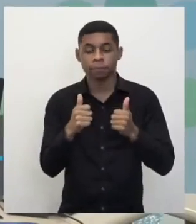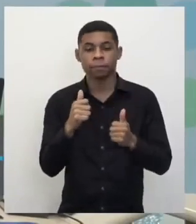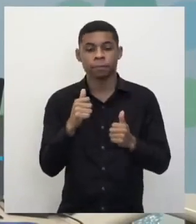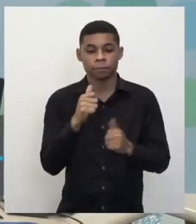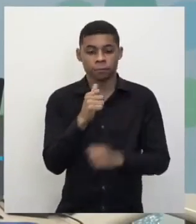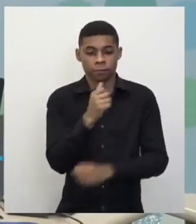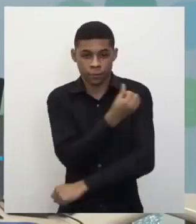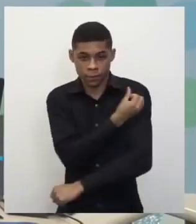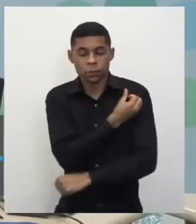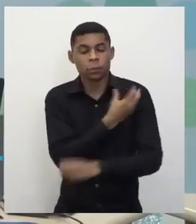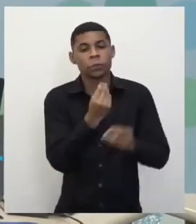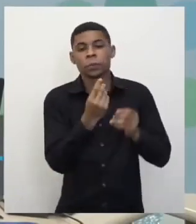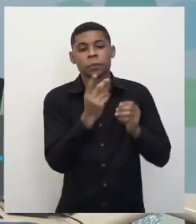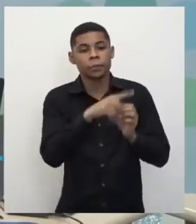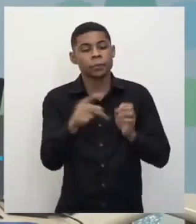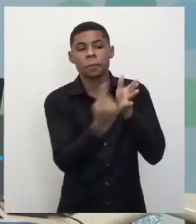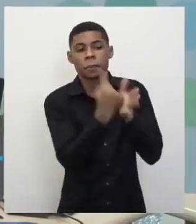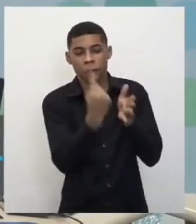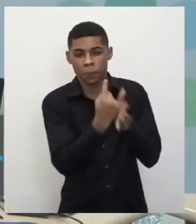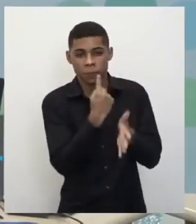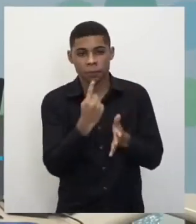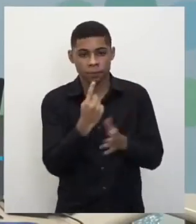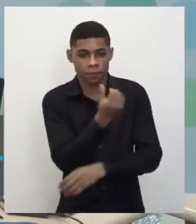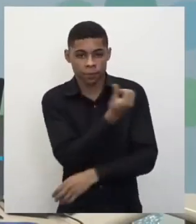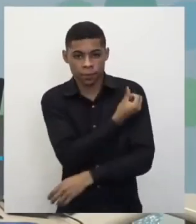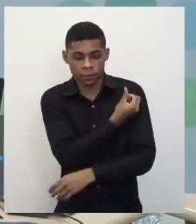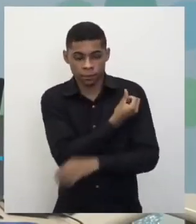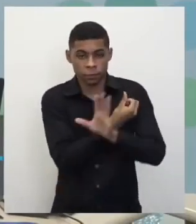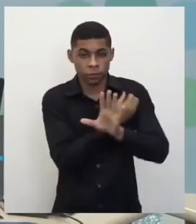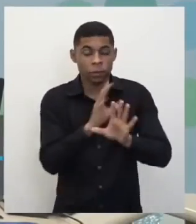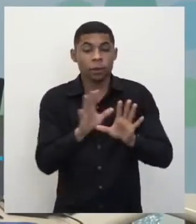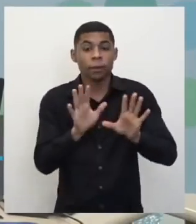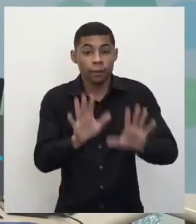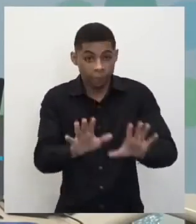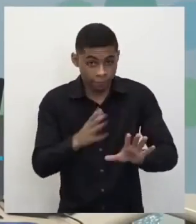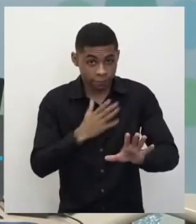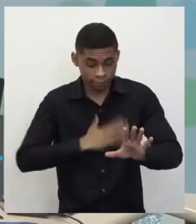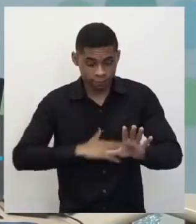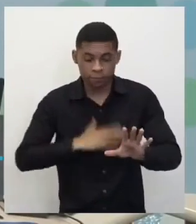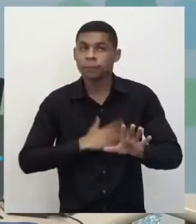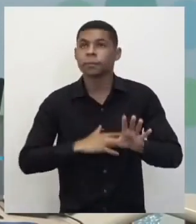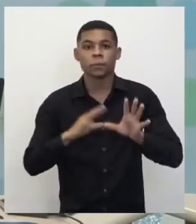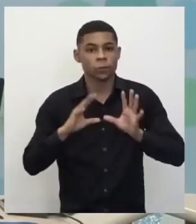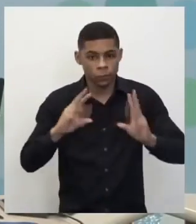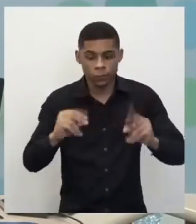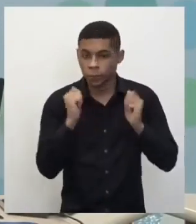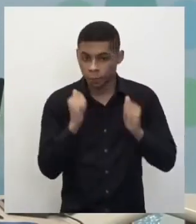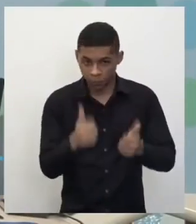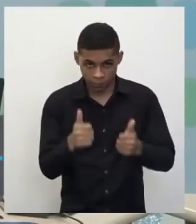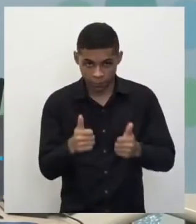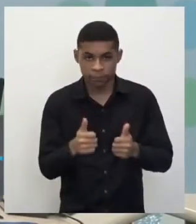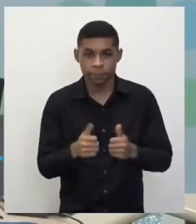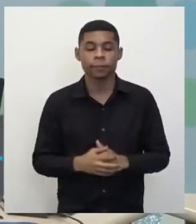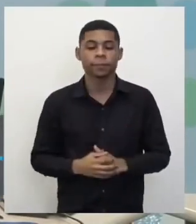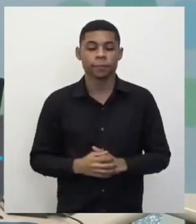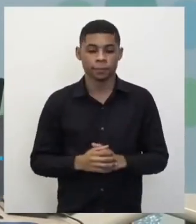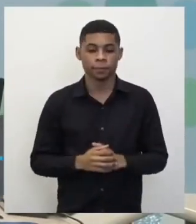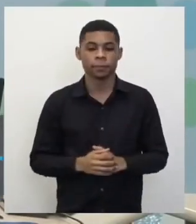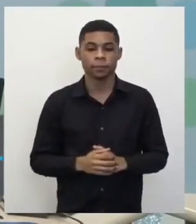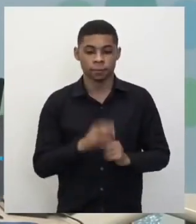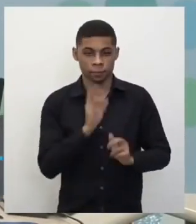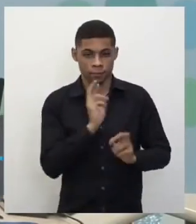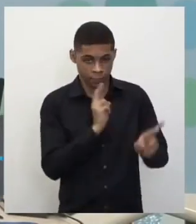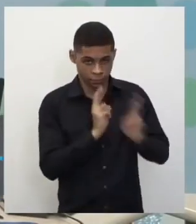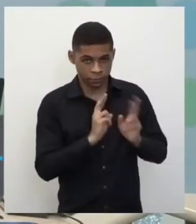6º ano, e que muitos professores estão perguntando aqui no 6º ano, então só para acalmá-los, está tudo bem, tá? Vamos lá para as